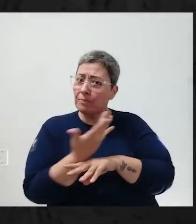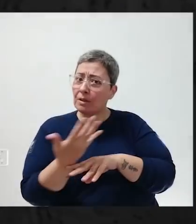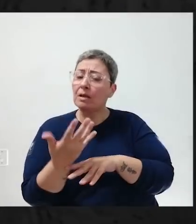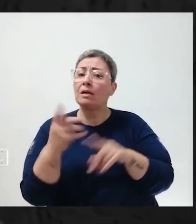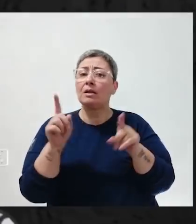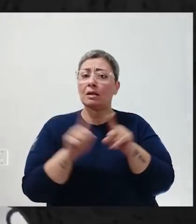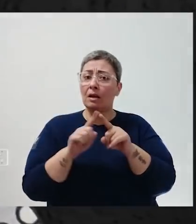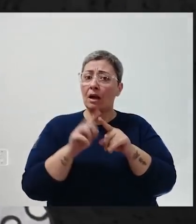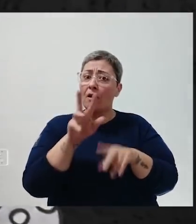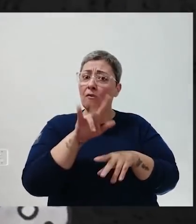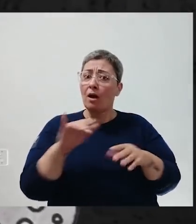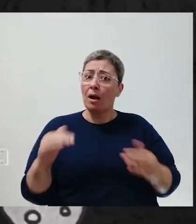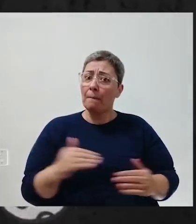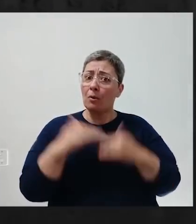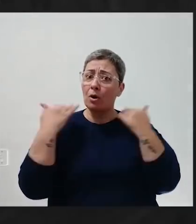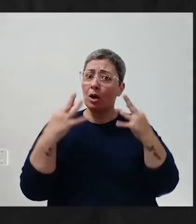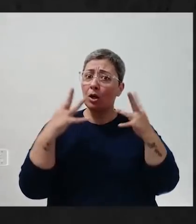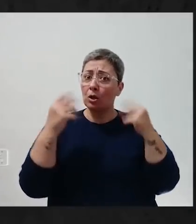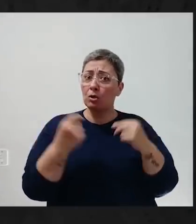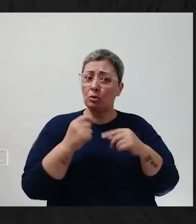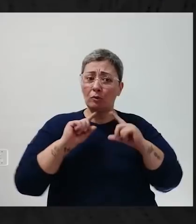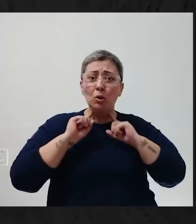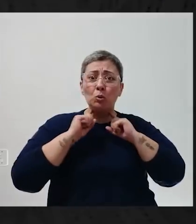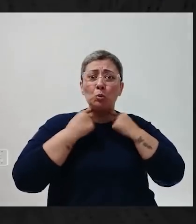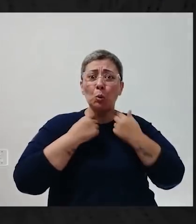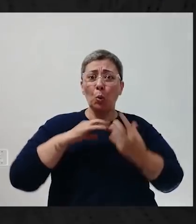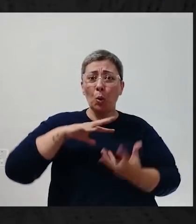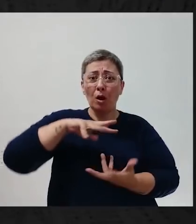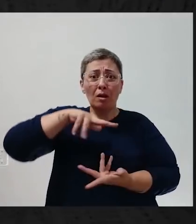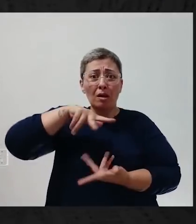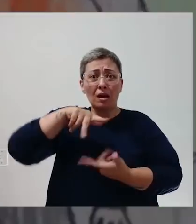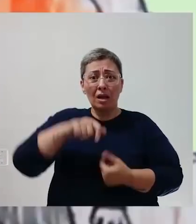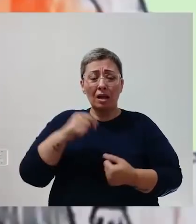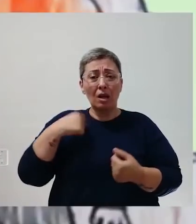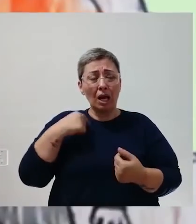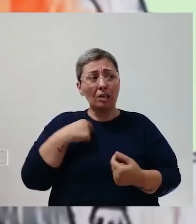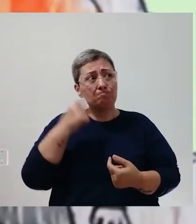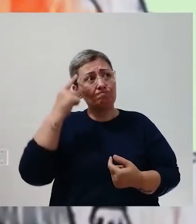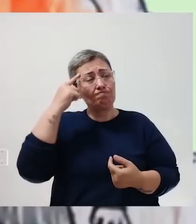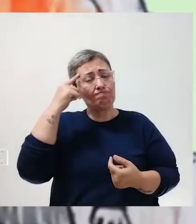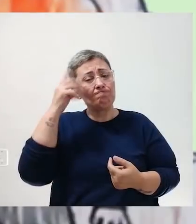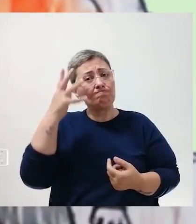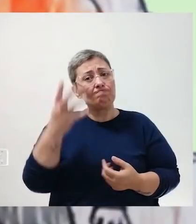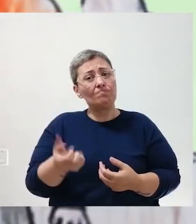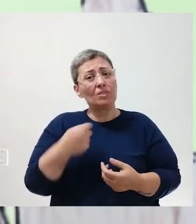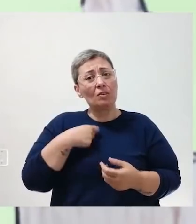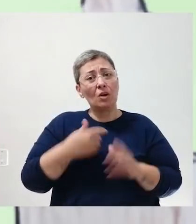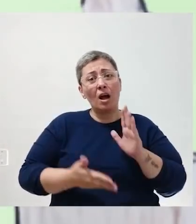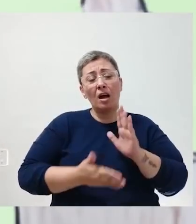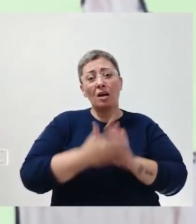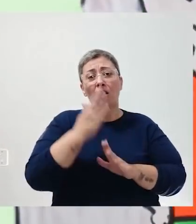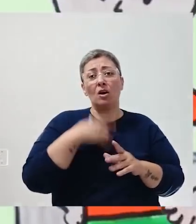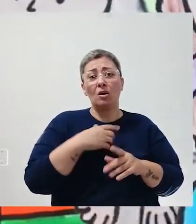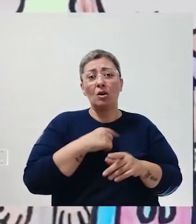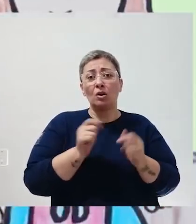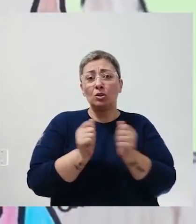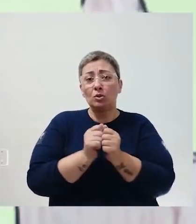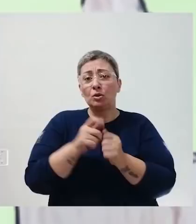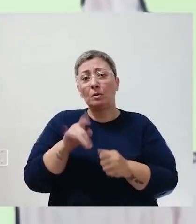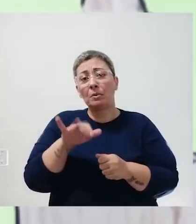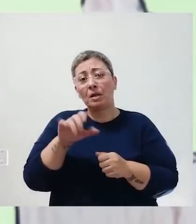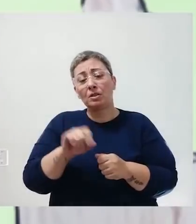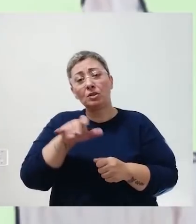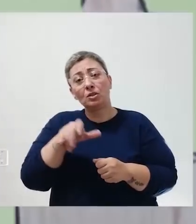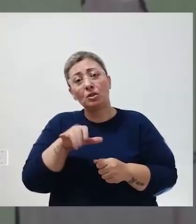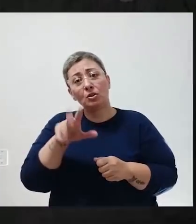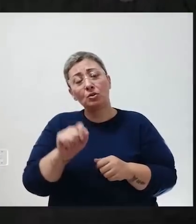e plantas iriam morrer e a terra ia ficar poluída. Eles se convenceram e saíram pelo mundo com